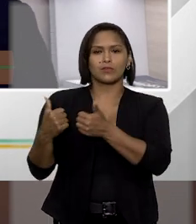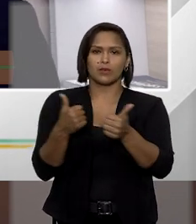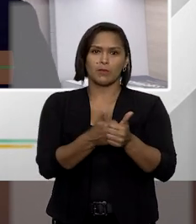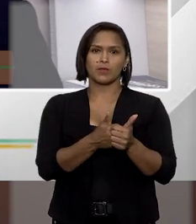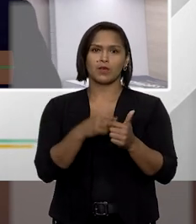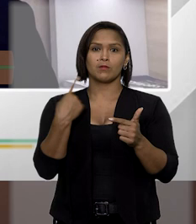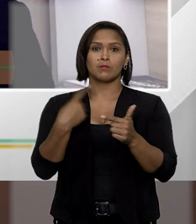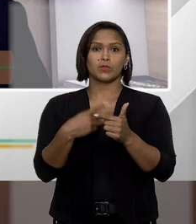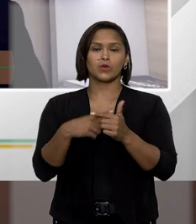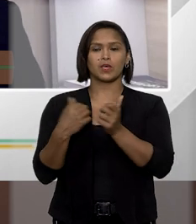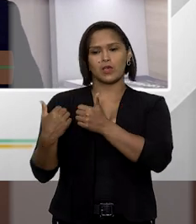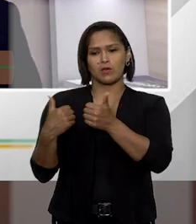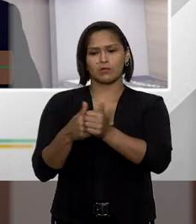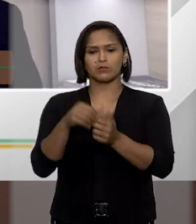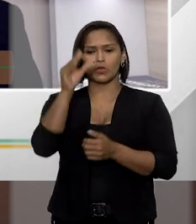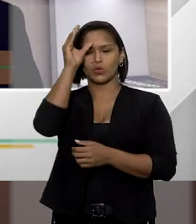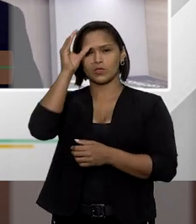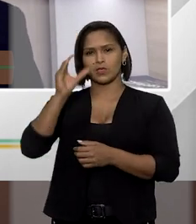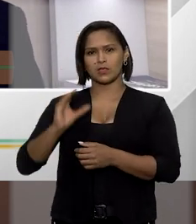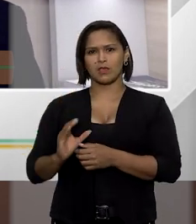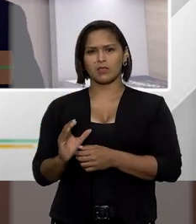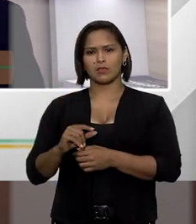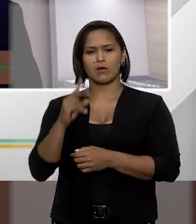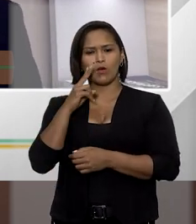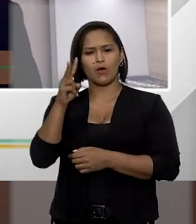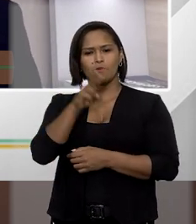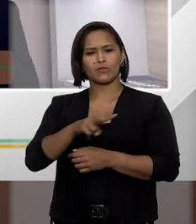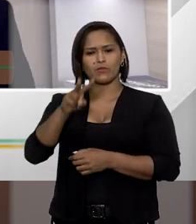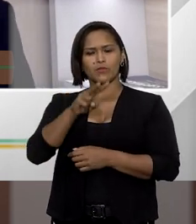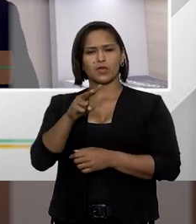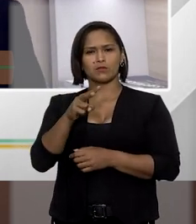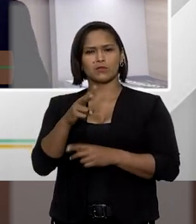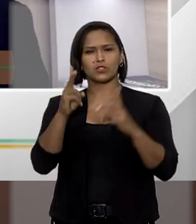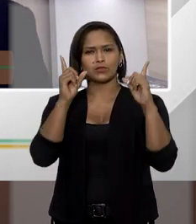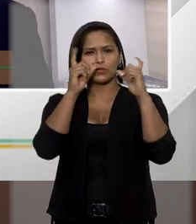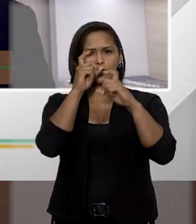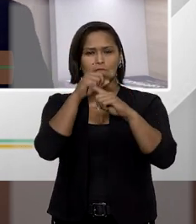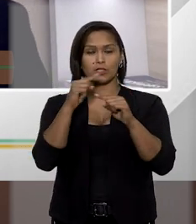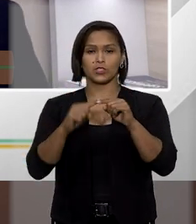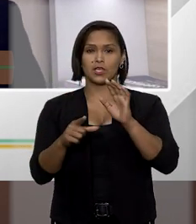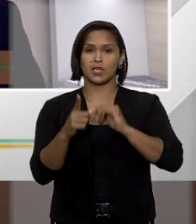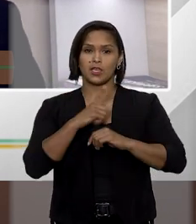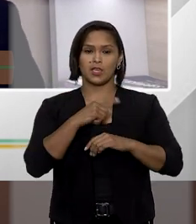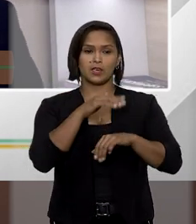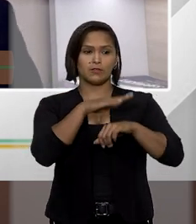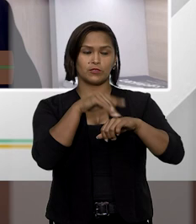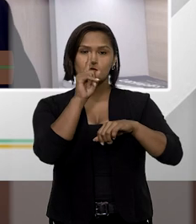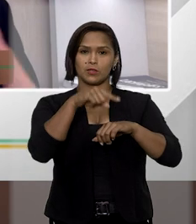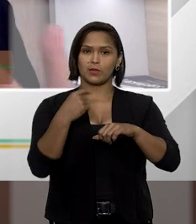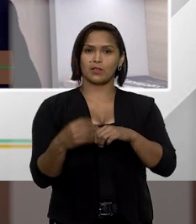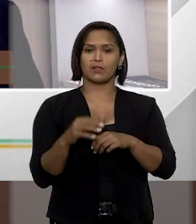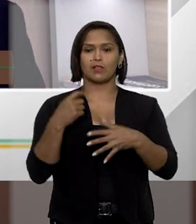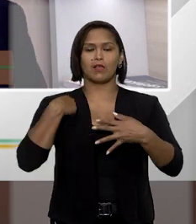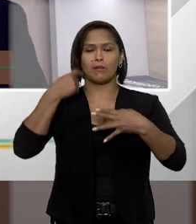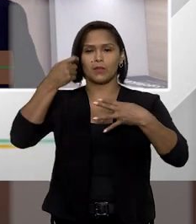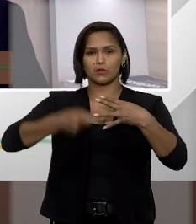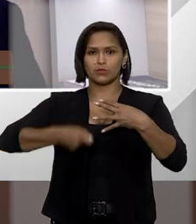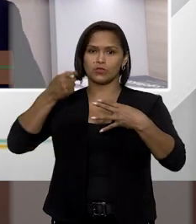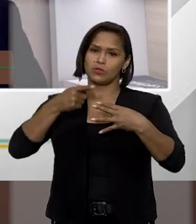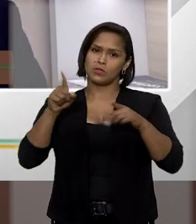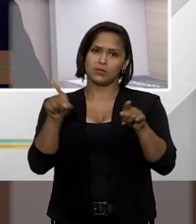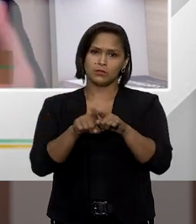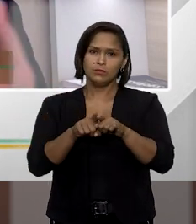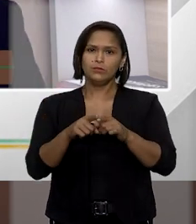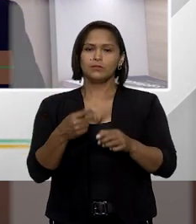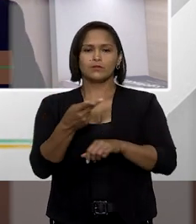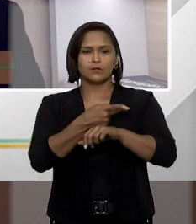doutrinário, porque o cidadão se via diante de uma encruzilhada. Ora, ele foi chamado lá pela autoridade máxima, ou